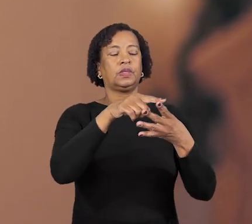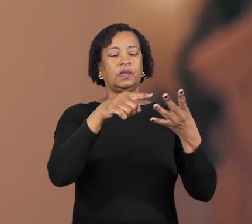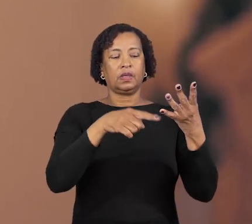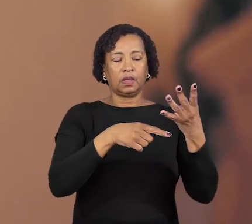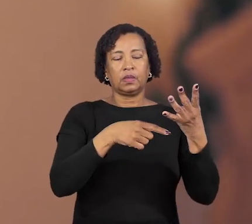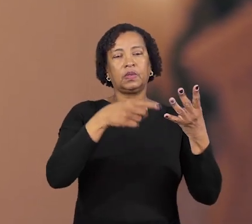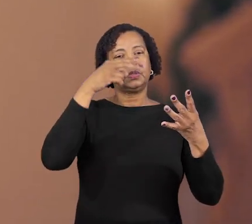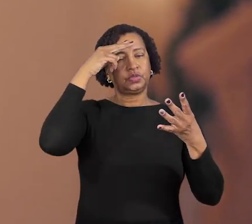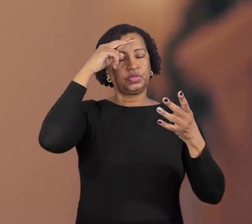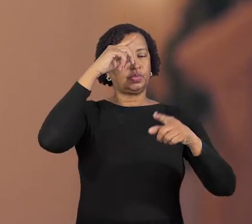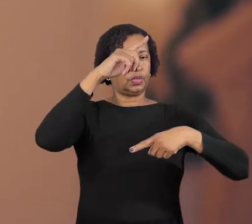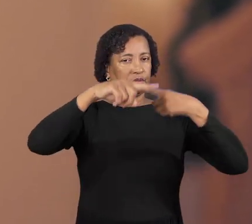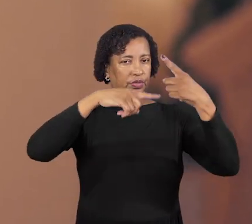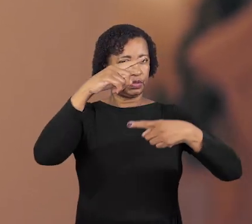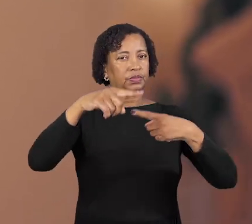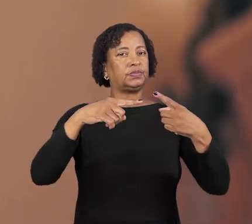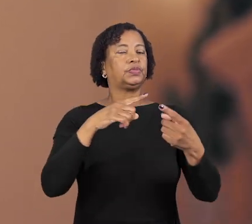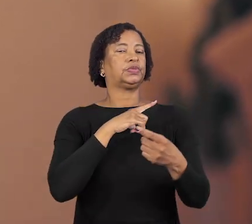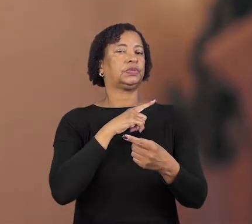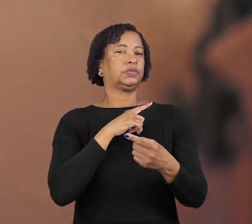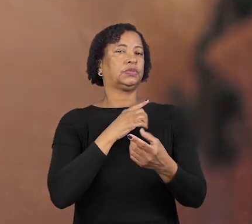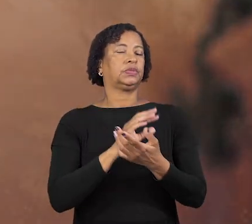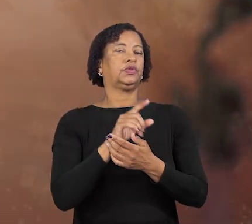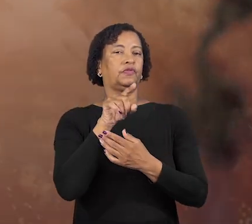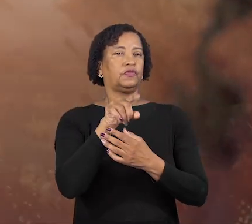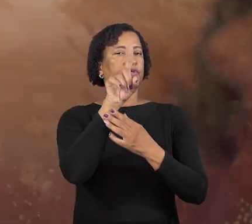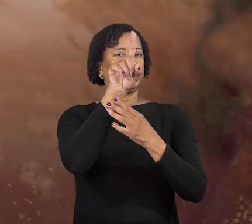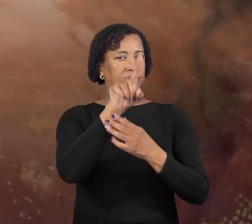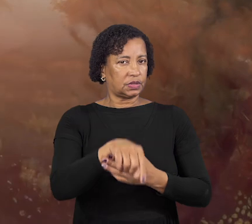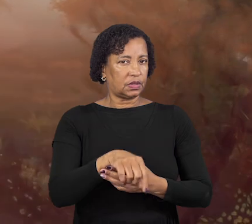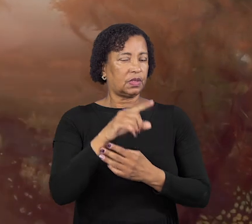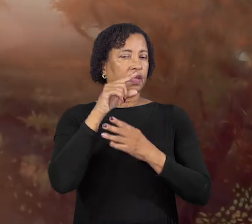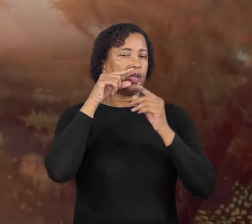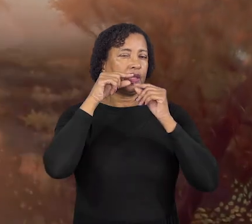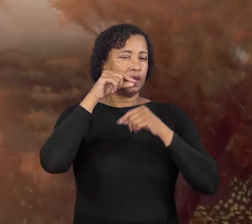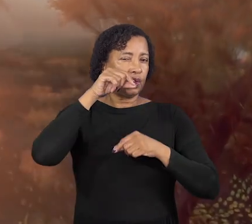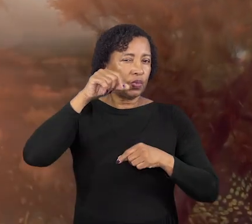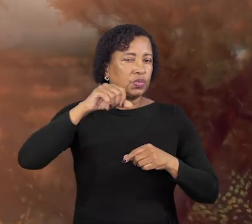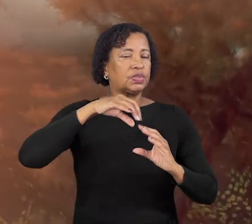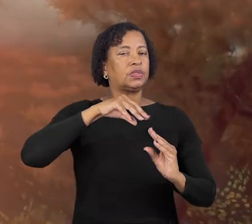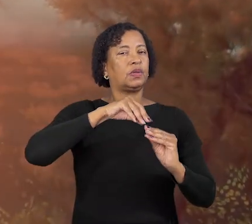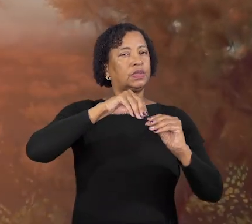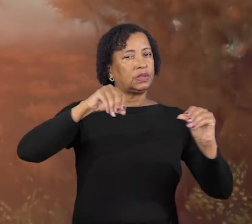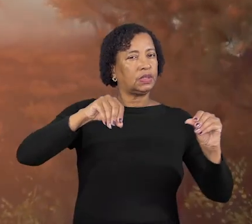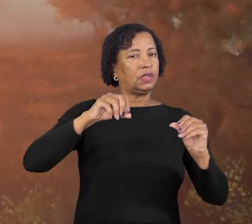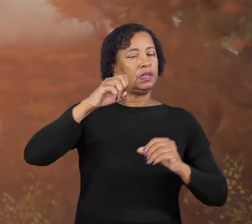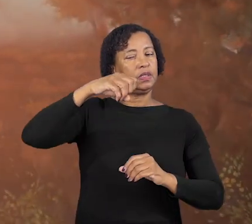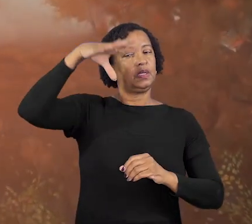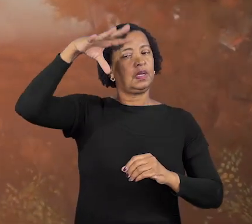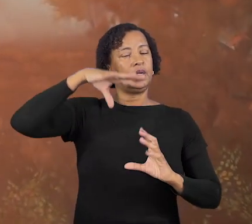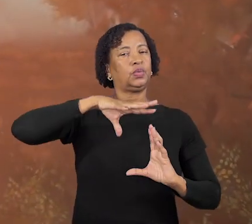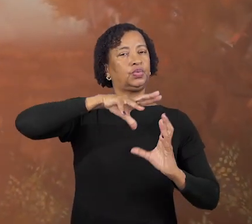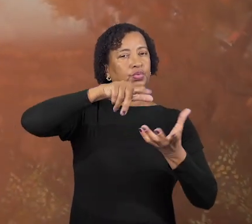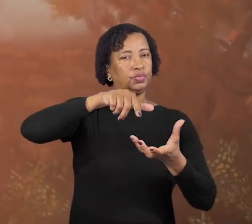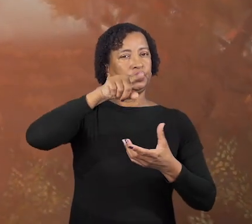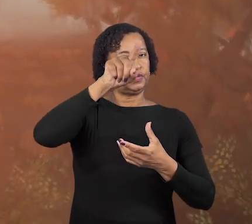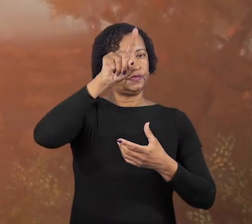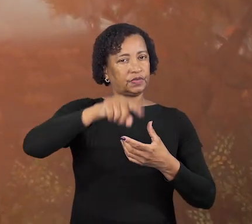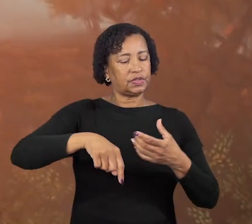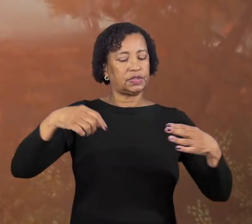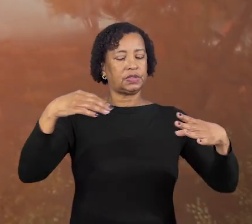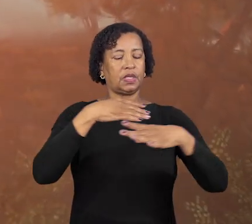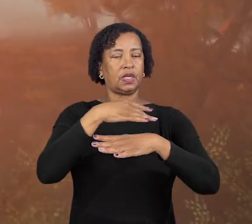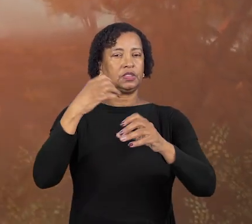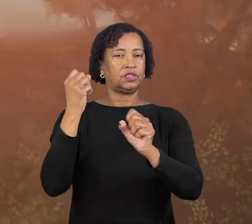4 ilustrações que vêm logo depois das bem-aventuranças. Você é o sal da terra. Você é a luz do mundo. Você é